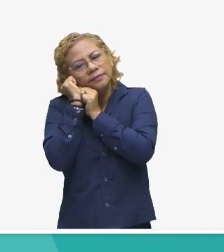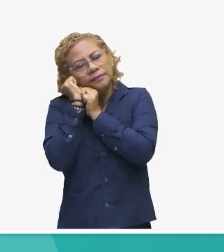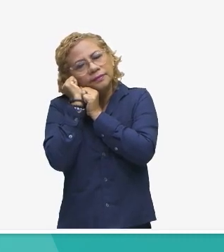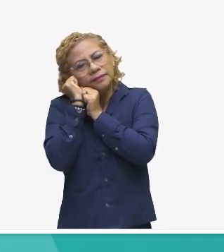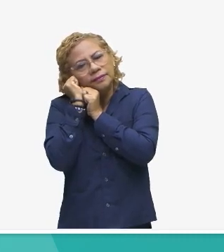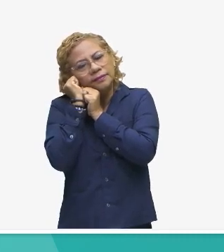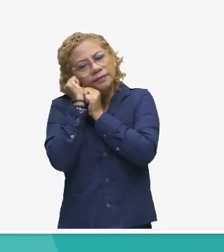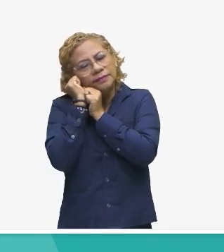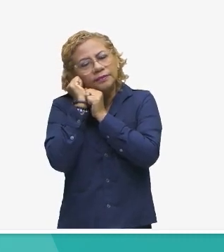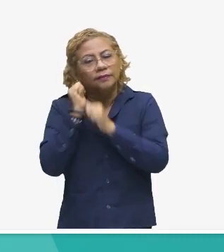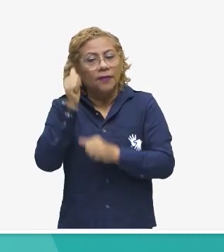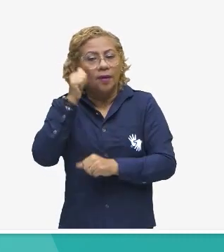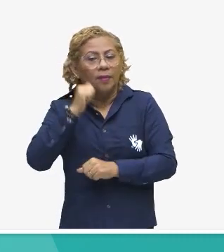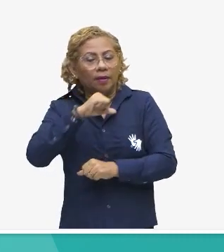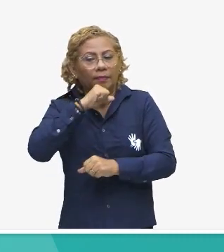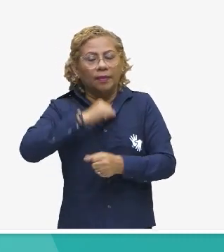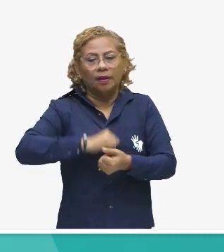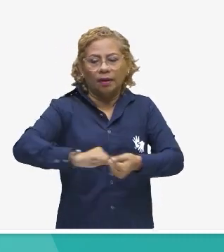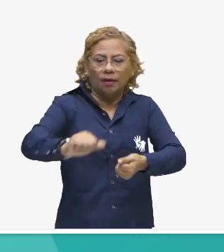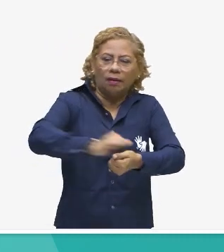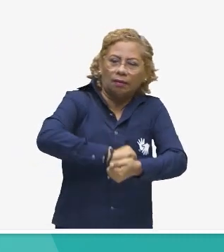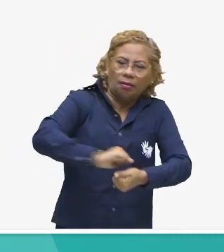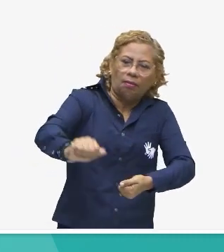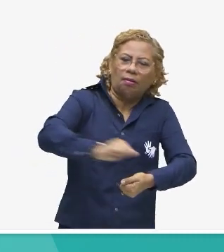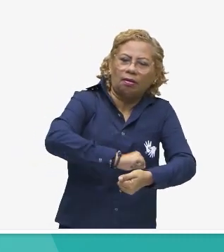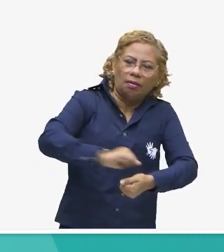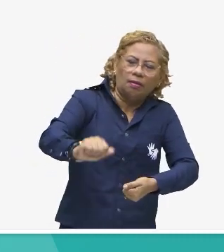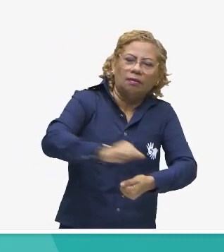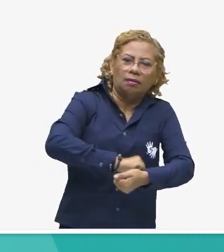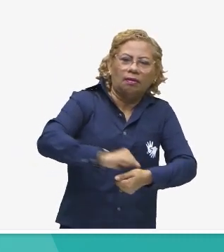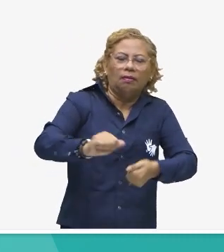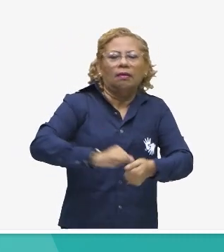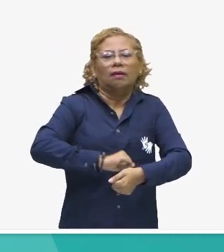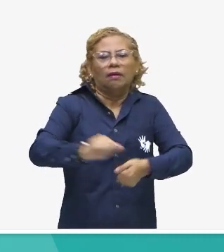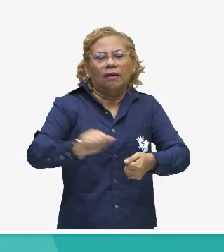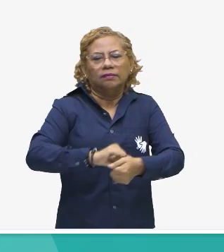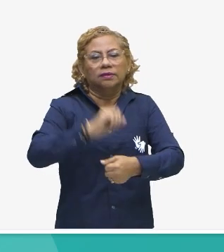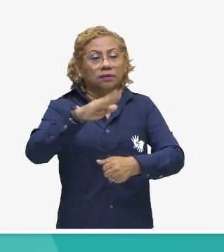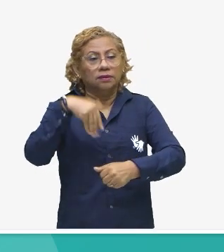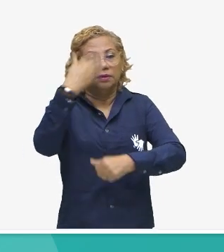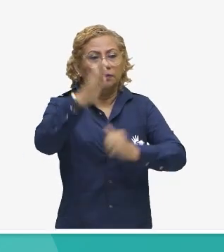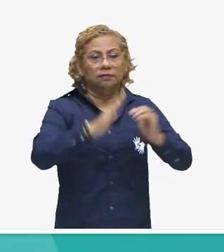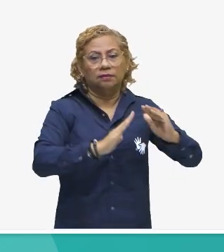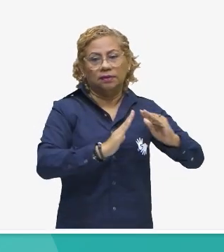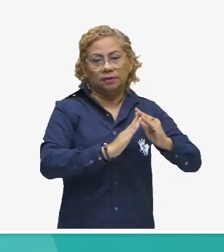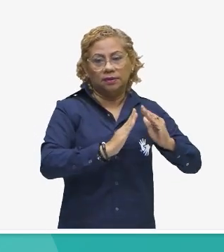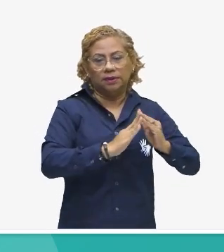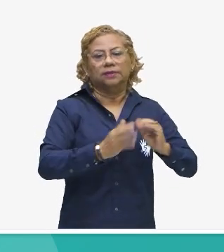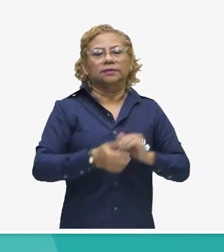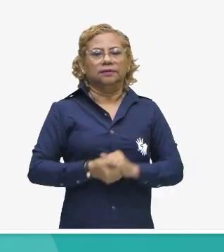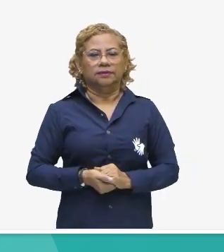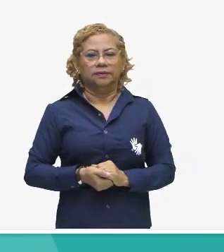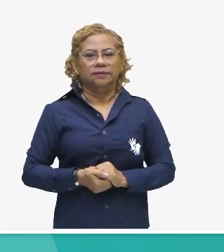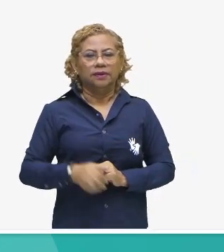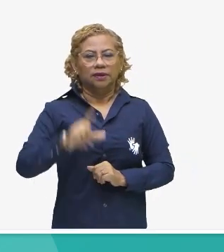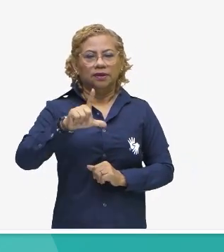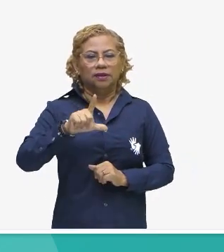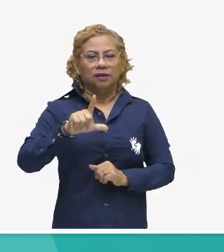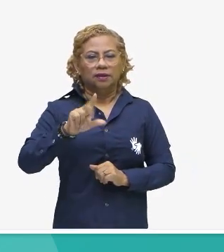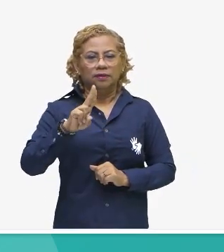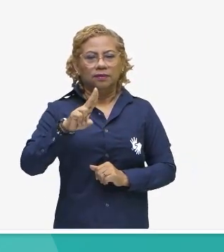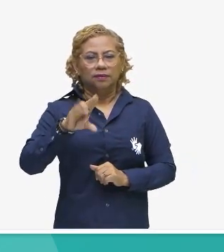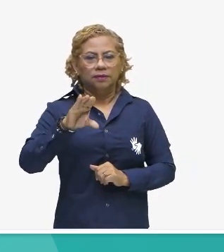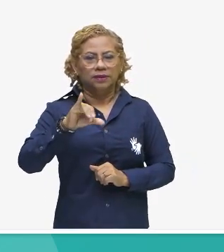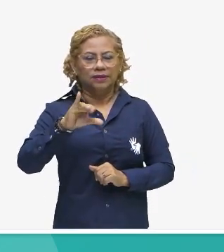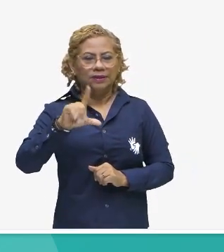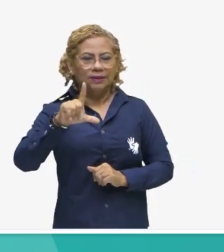a mãe lavava roupa do lado de fora da residência. Lucilene dos Santos, mãe